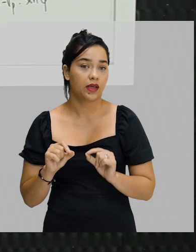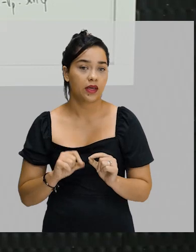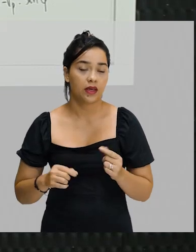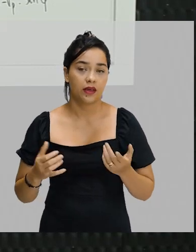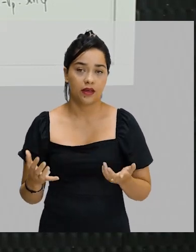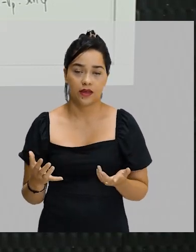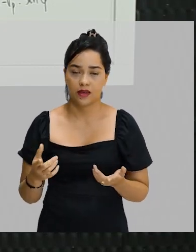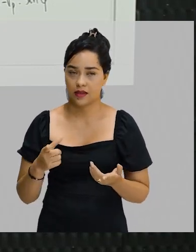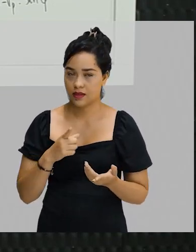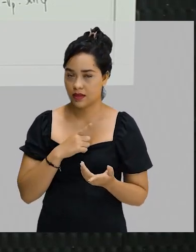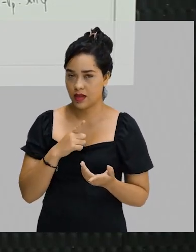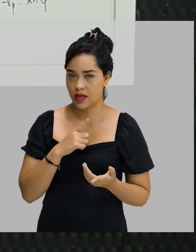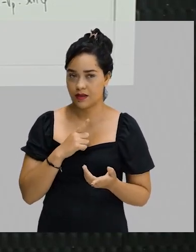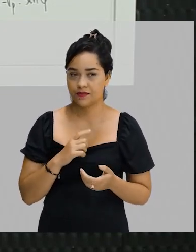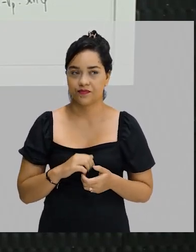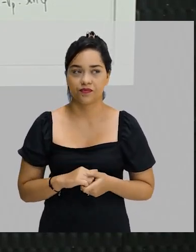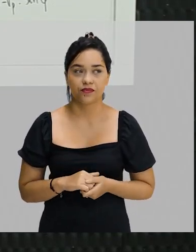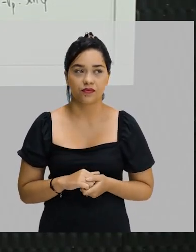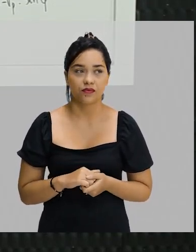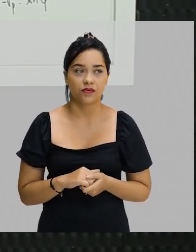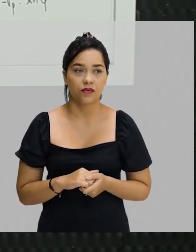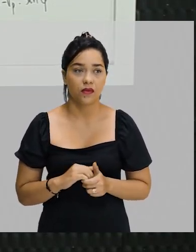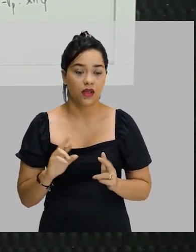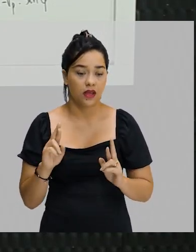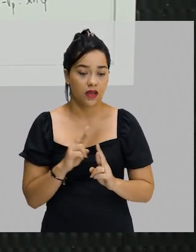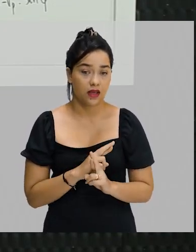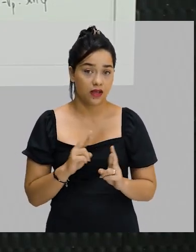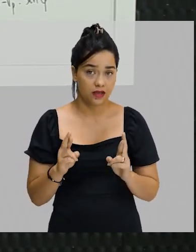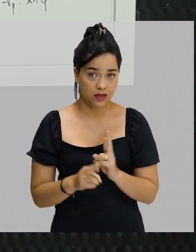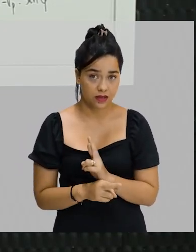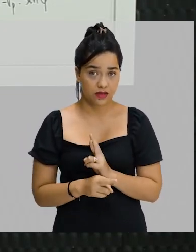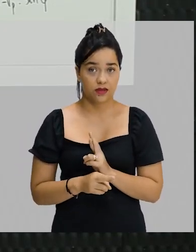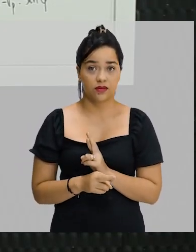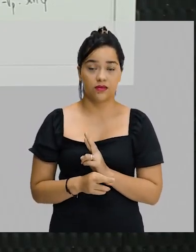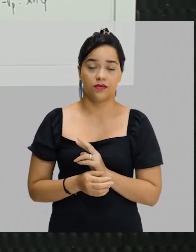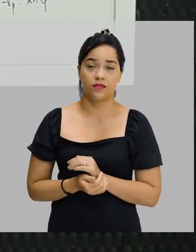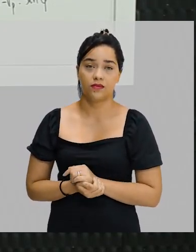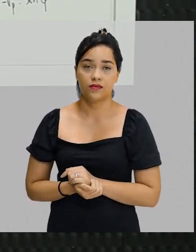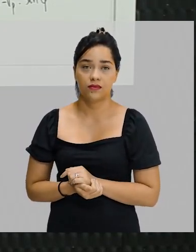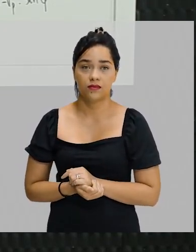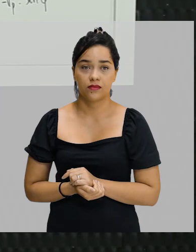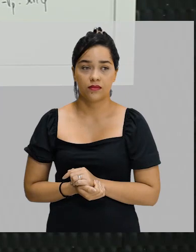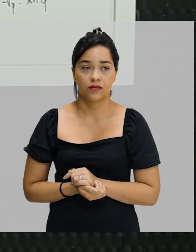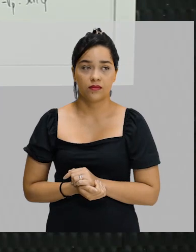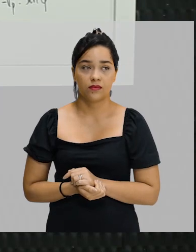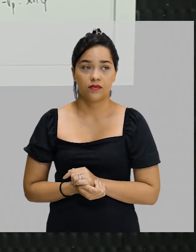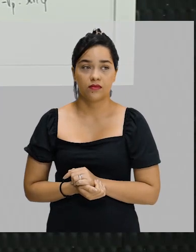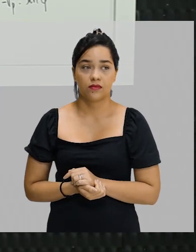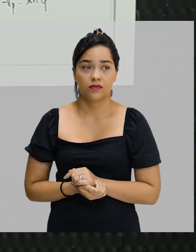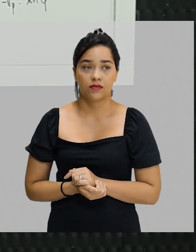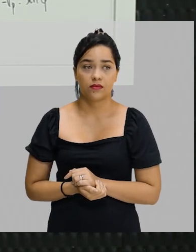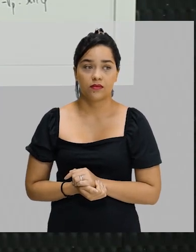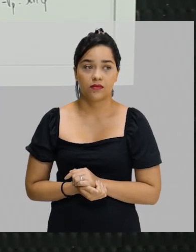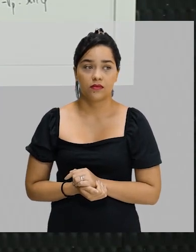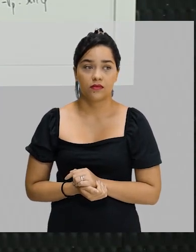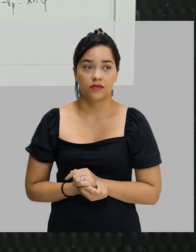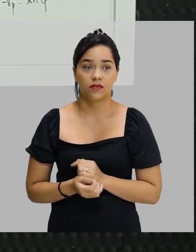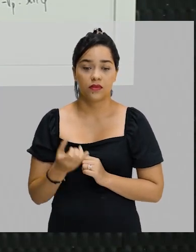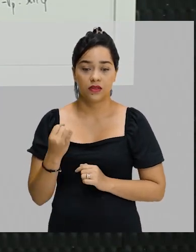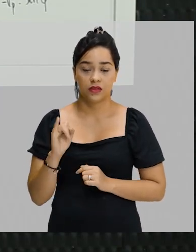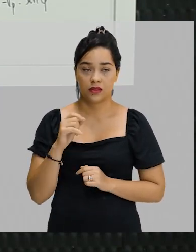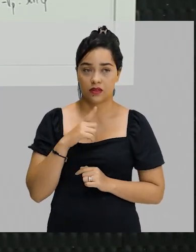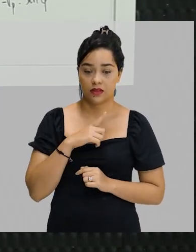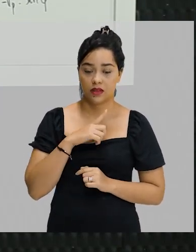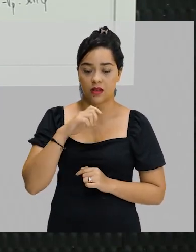ó, né? Nós estamos fazendo a nossa relaçãozinha aqui, ó. Tá ok? Então, se eu tenho uma